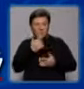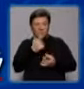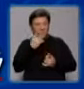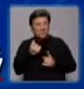Vitória ao Cisa